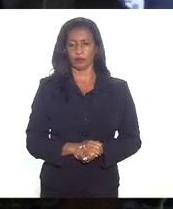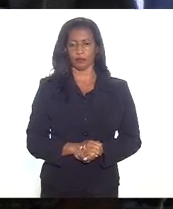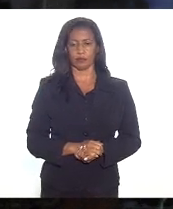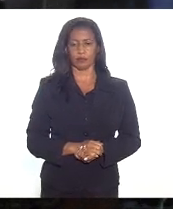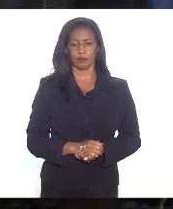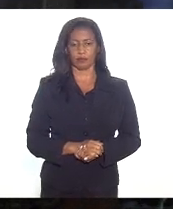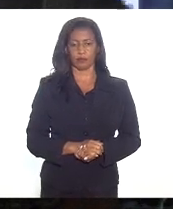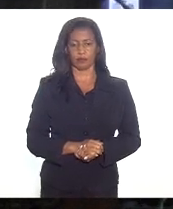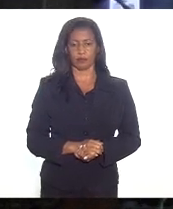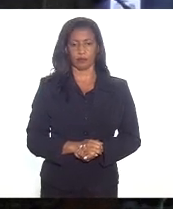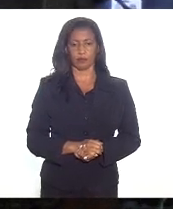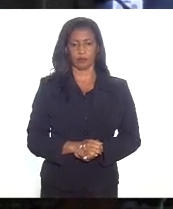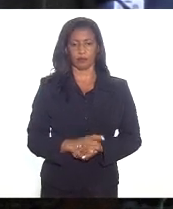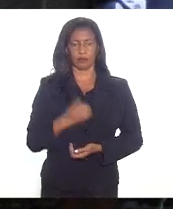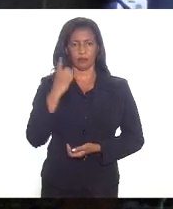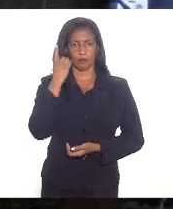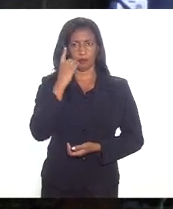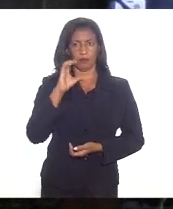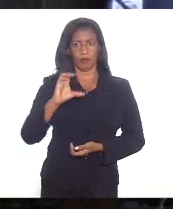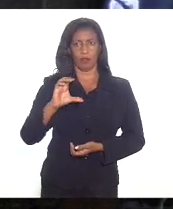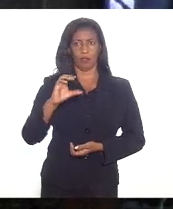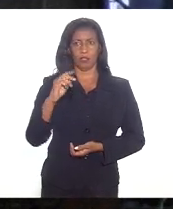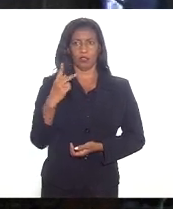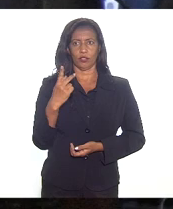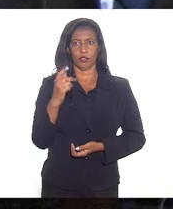Deputado Charles Batista.